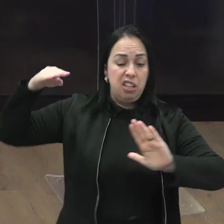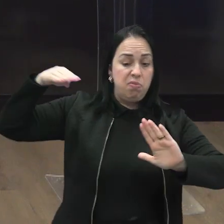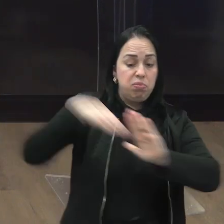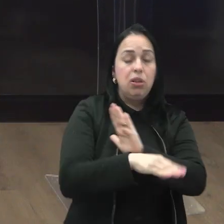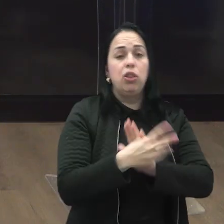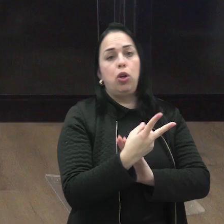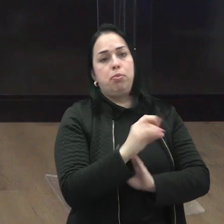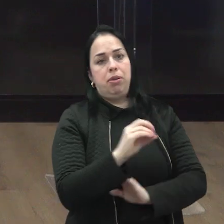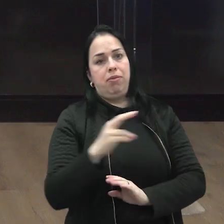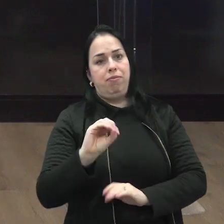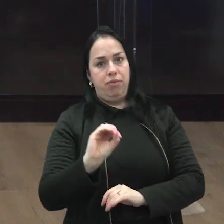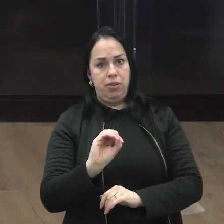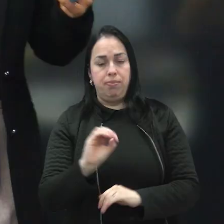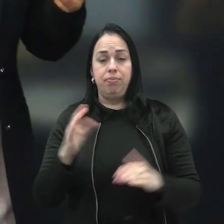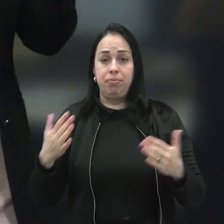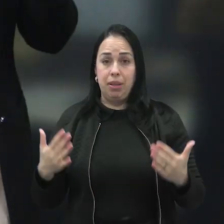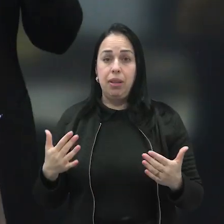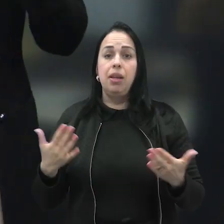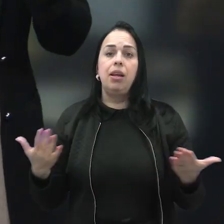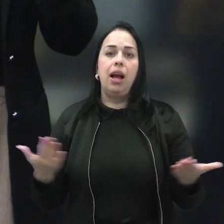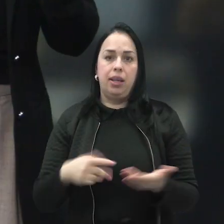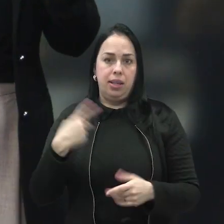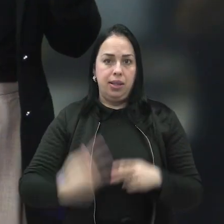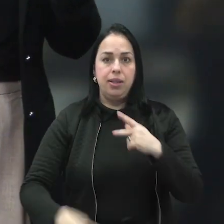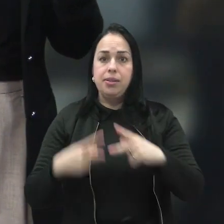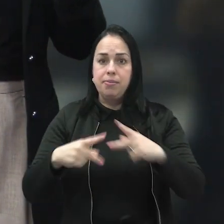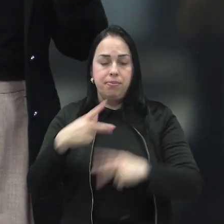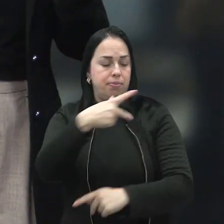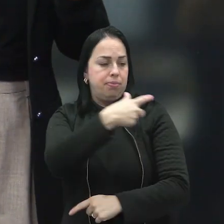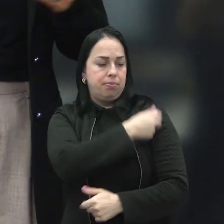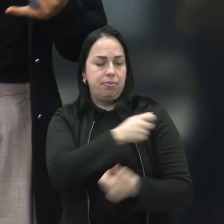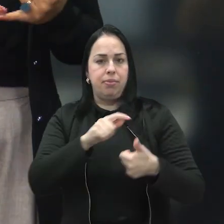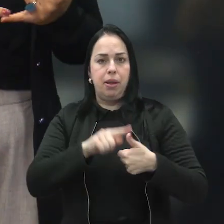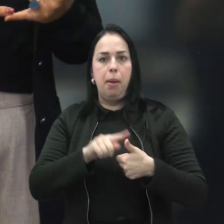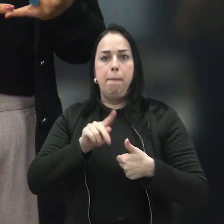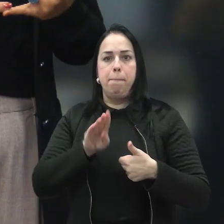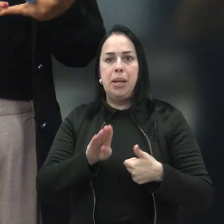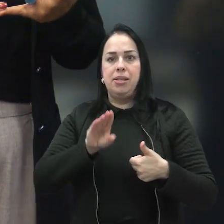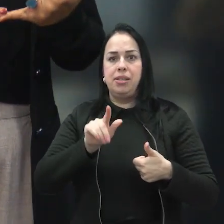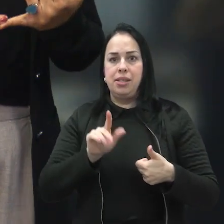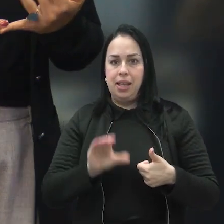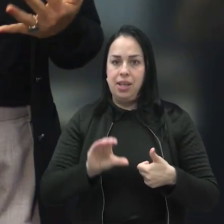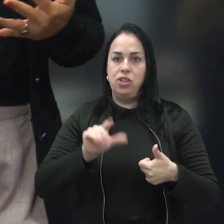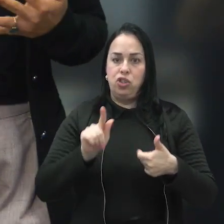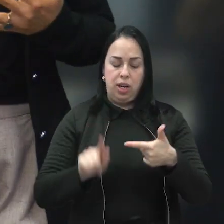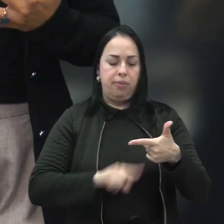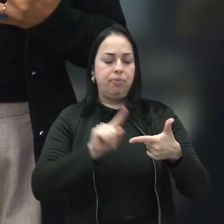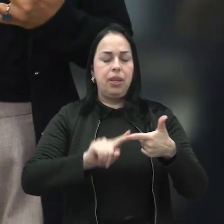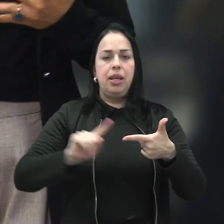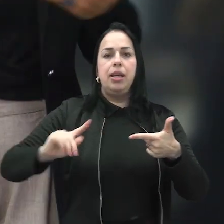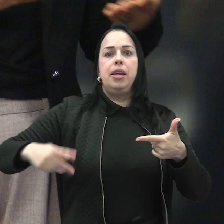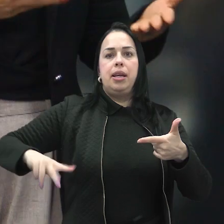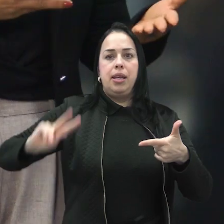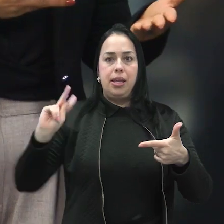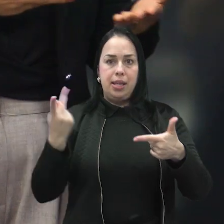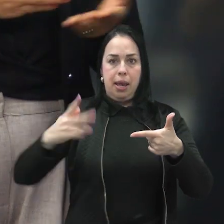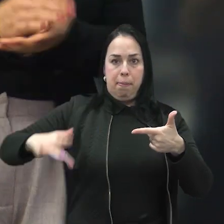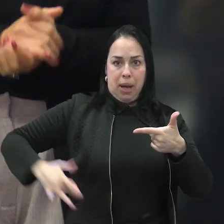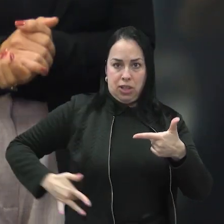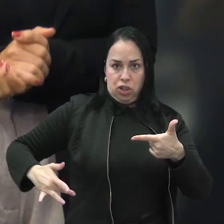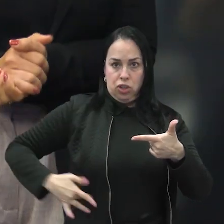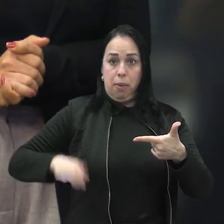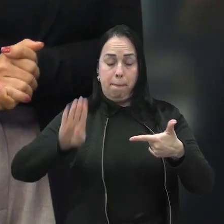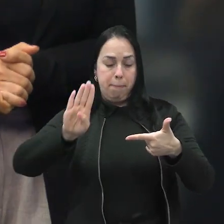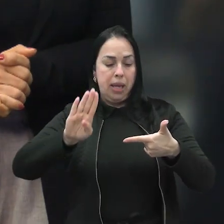após 2020. Em São José dos Campos, vacinas como BCG e hepatite B, que são aplicadas